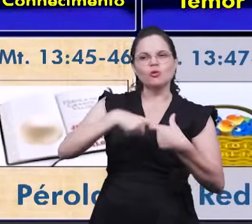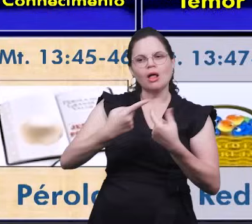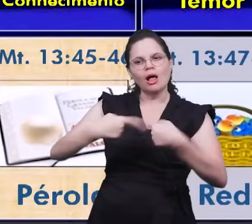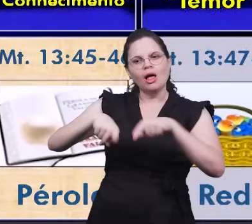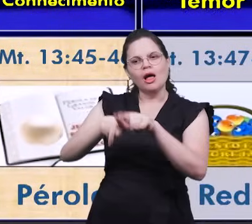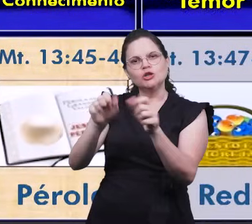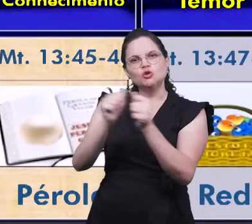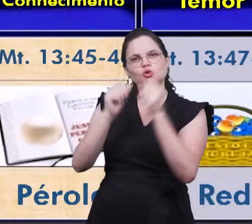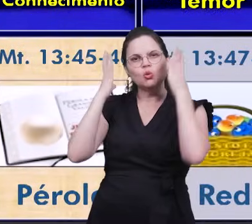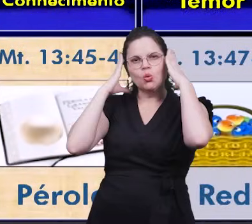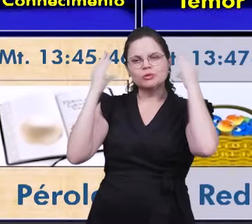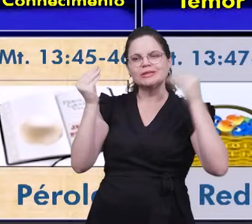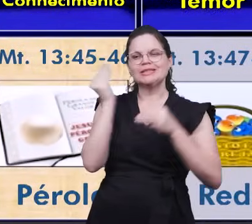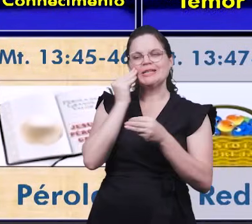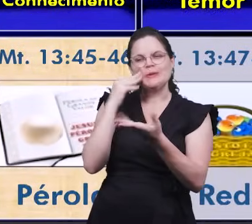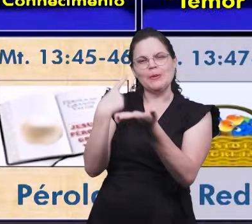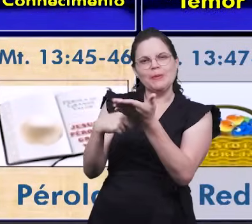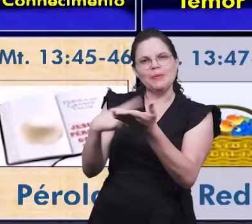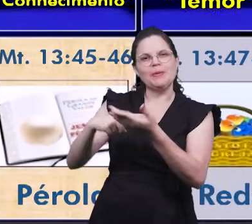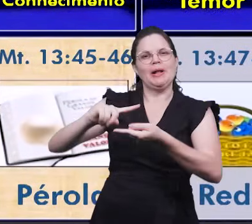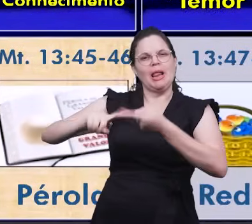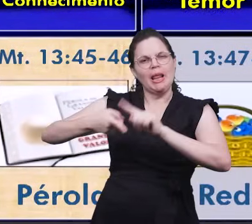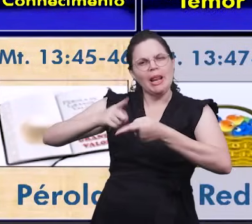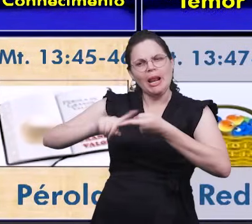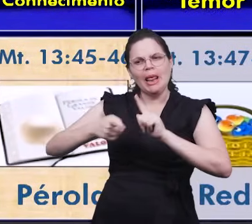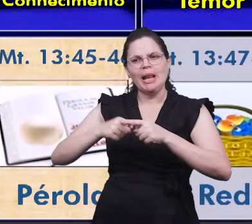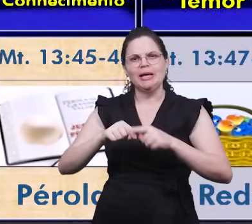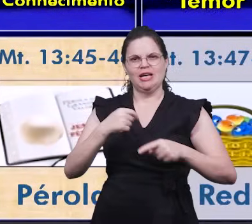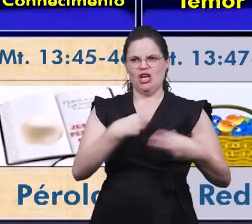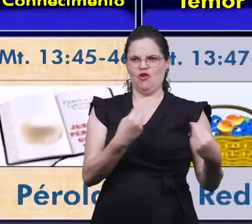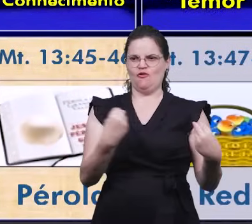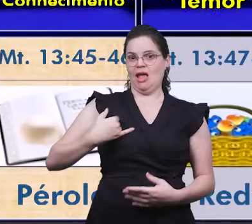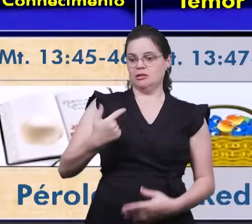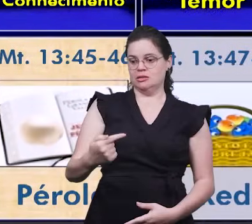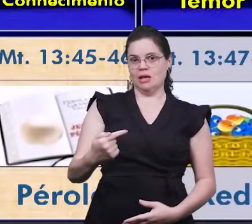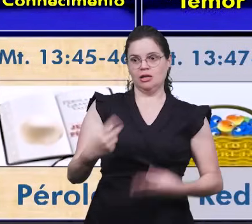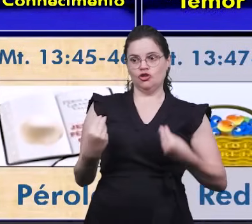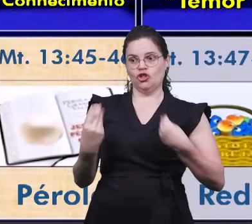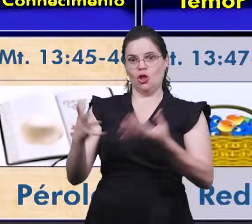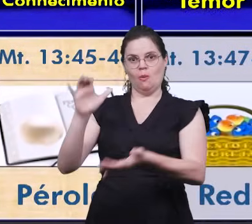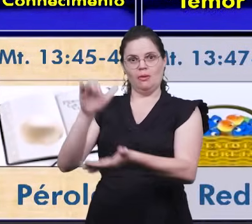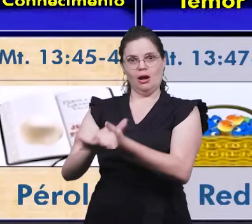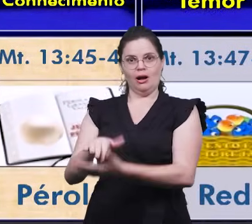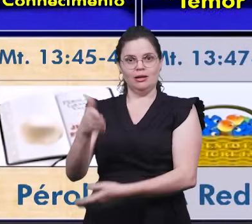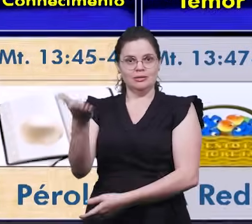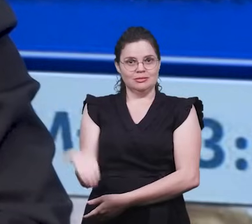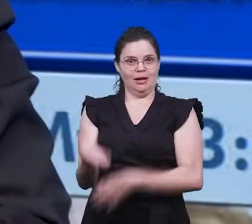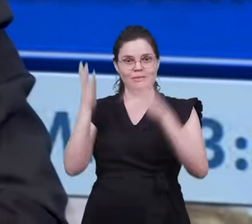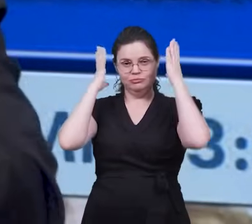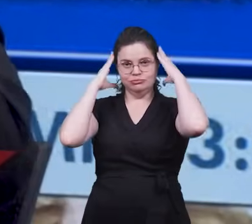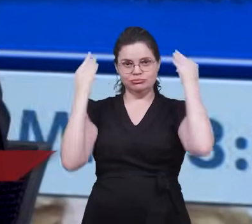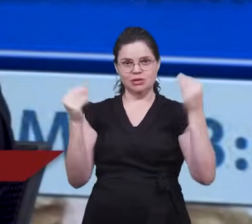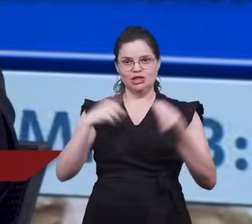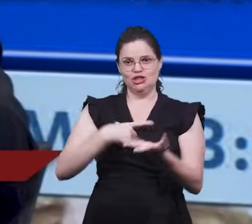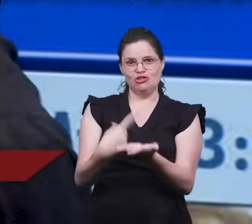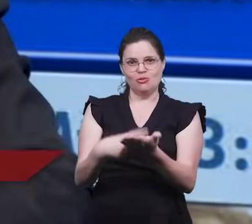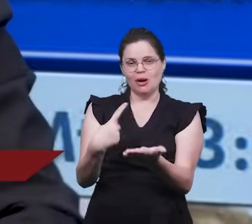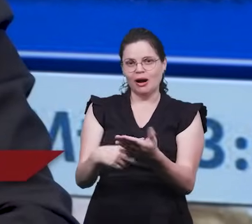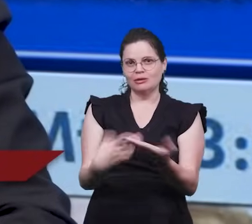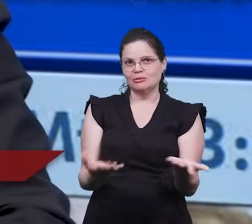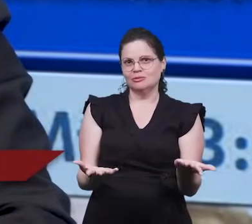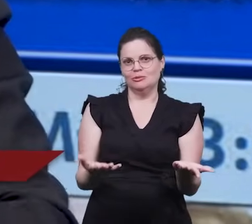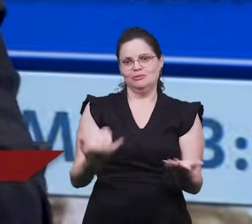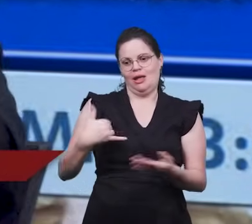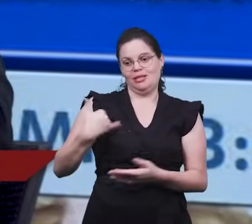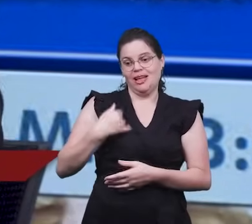voltar para o Império. Aí ele fez um acordo, deu a filha de mulher de Constantino, né? Eles fizeram ali aqueles acordos